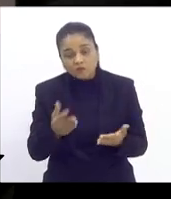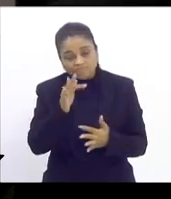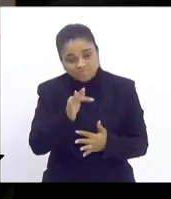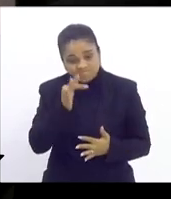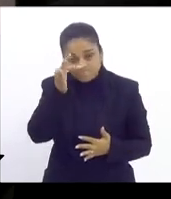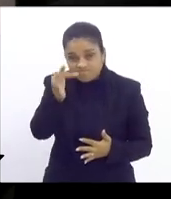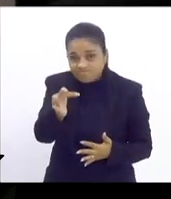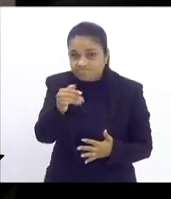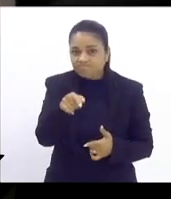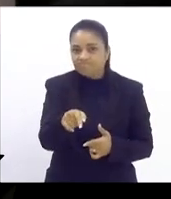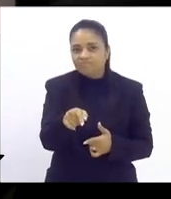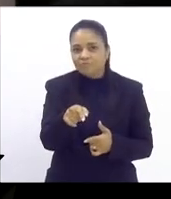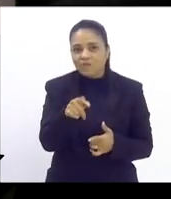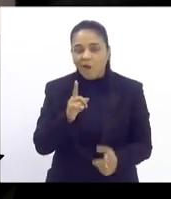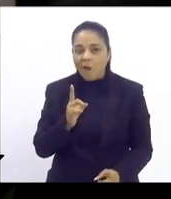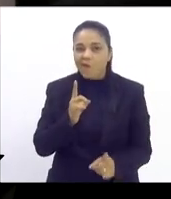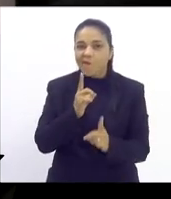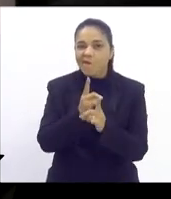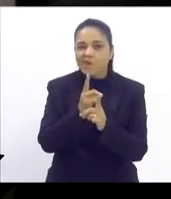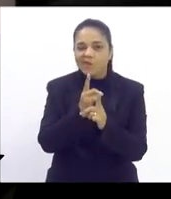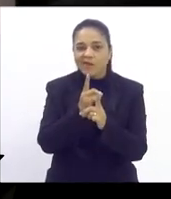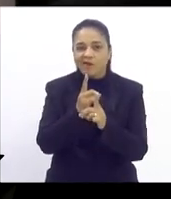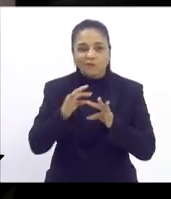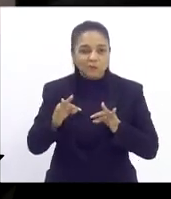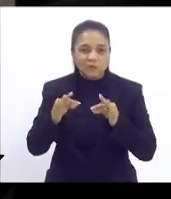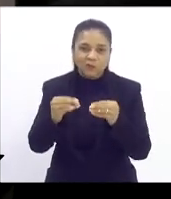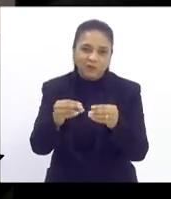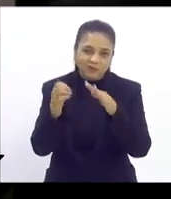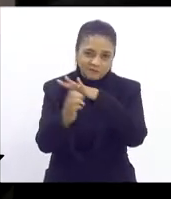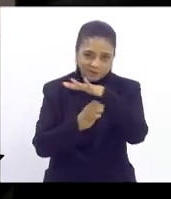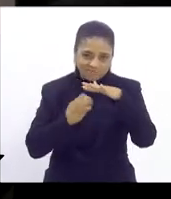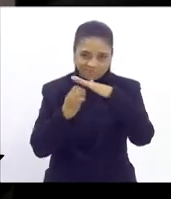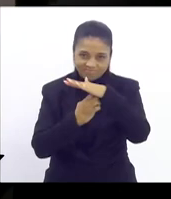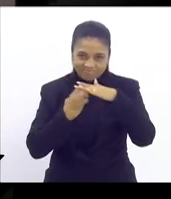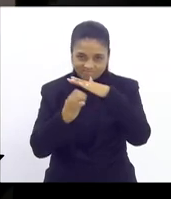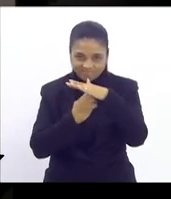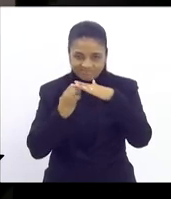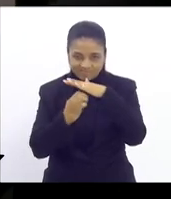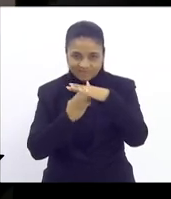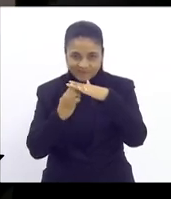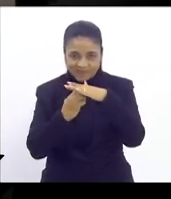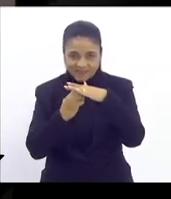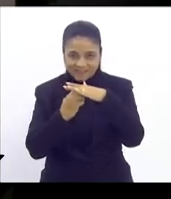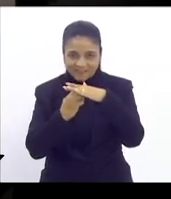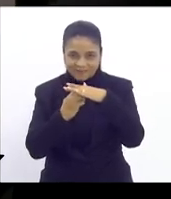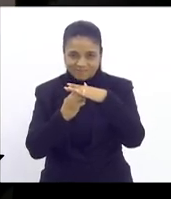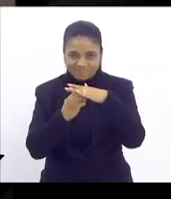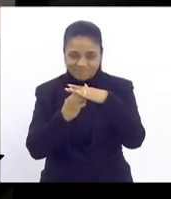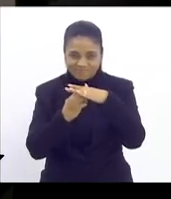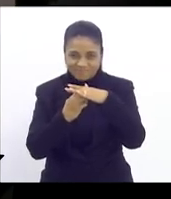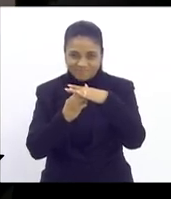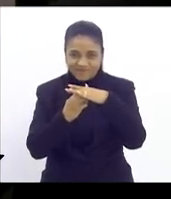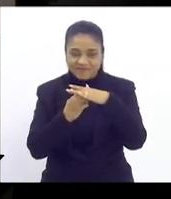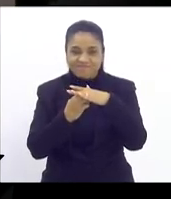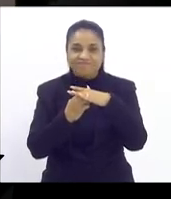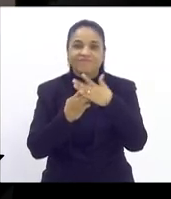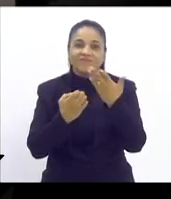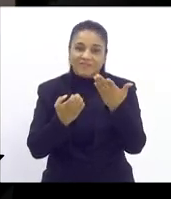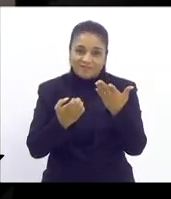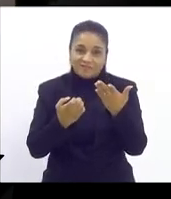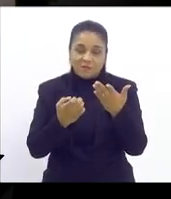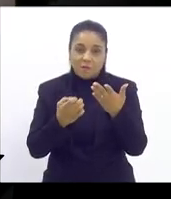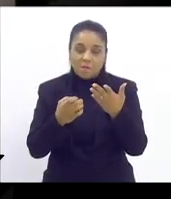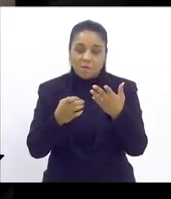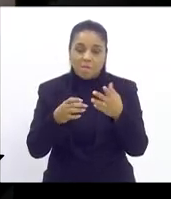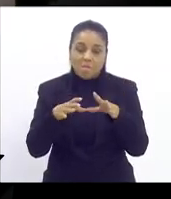encontrar com praticamente todas as empresas que pegaram tomaram para se